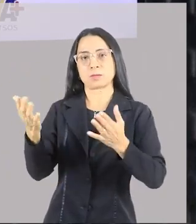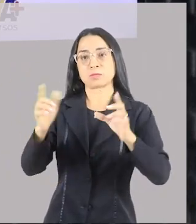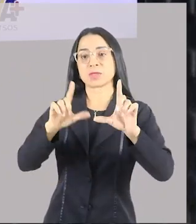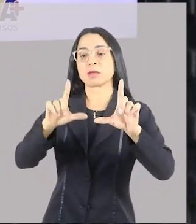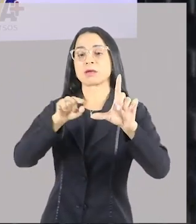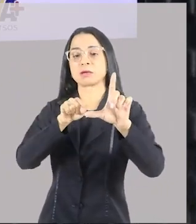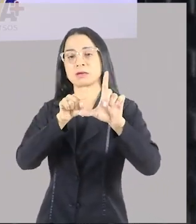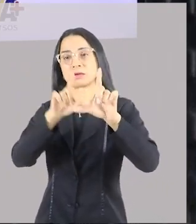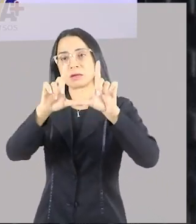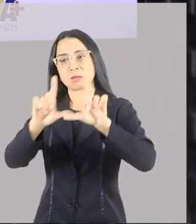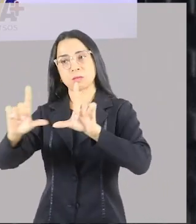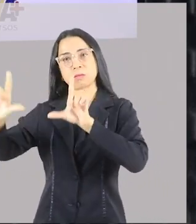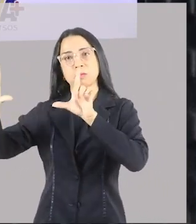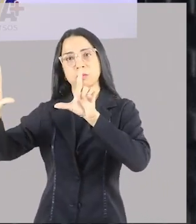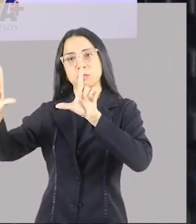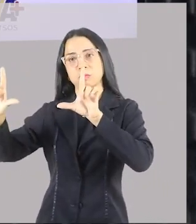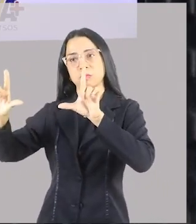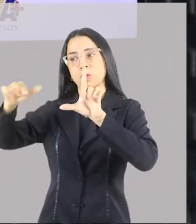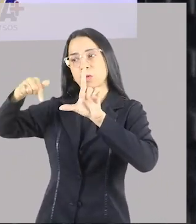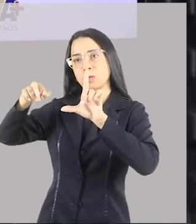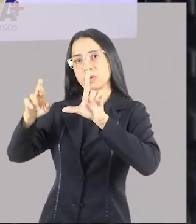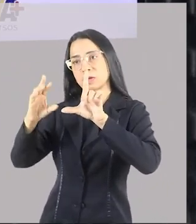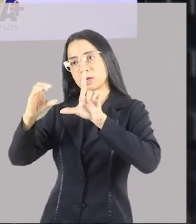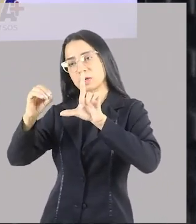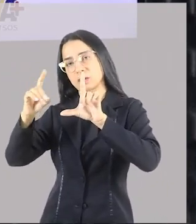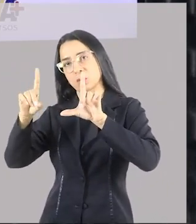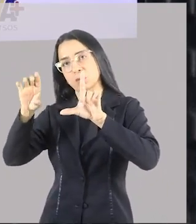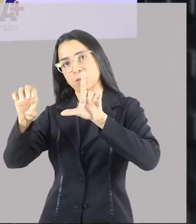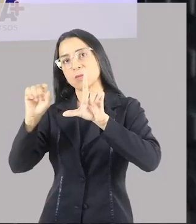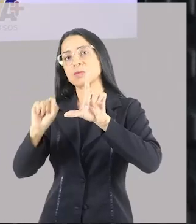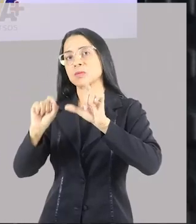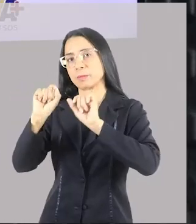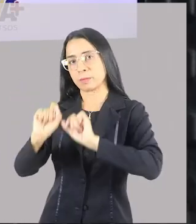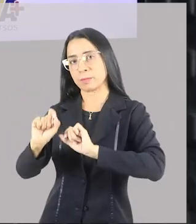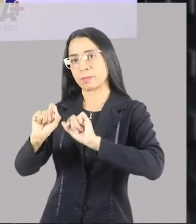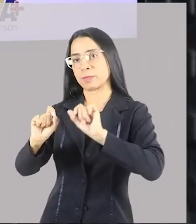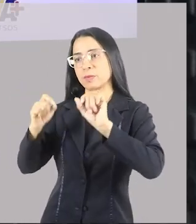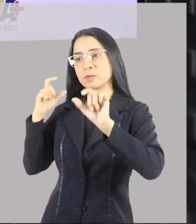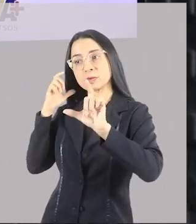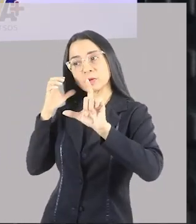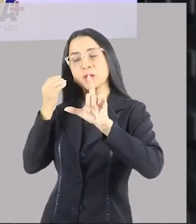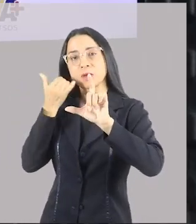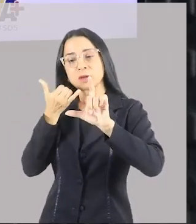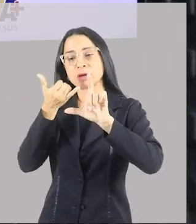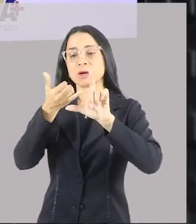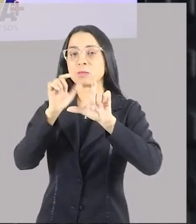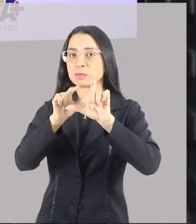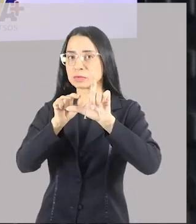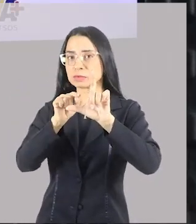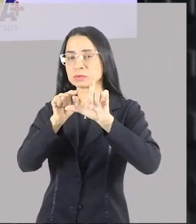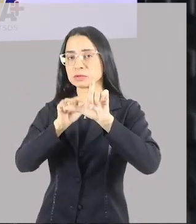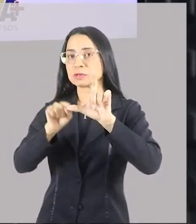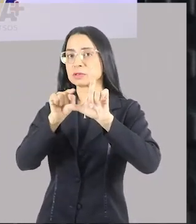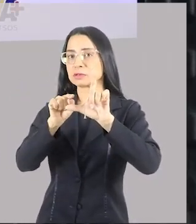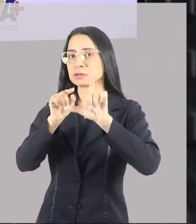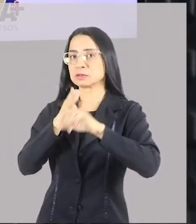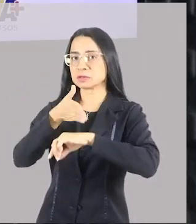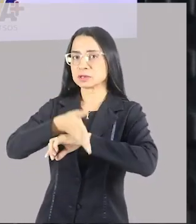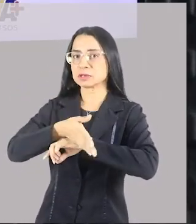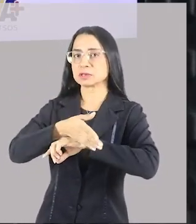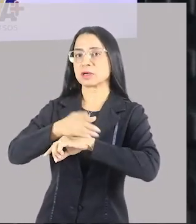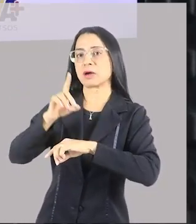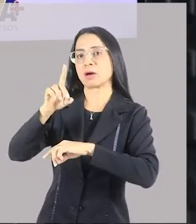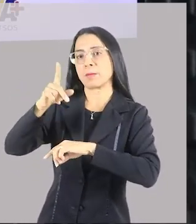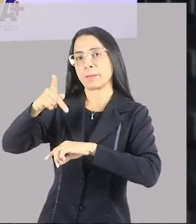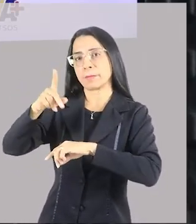deve estar aparecendo para você um QR Code, pelo qual você pode apontar a câmera do celular e acessar o PDF,